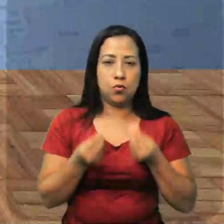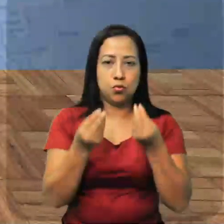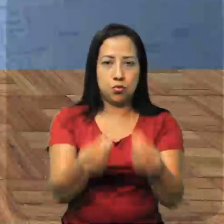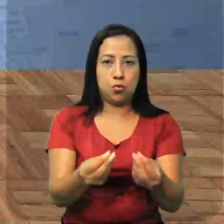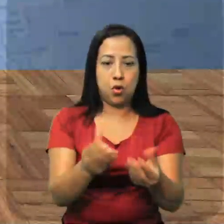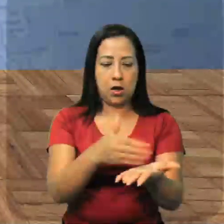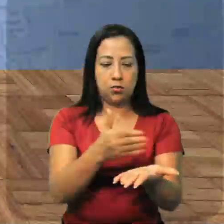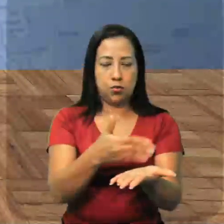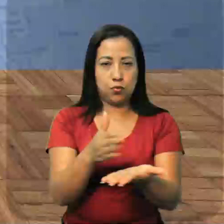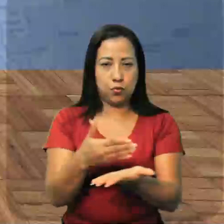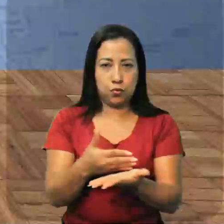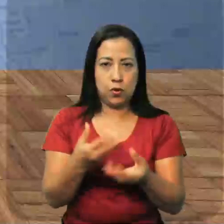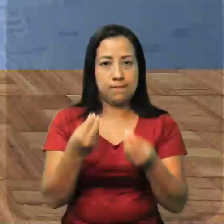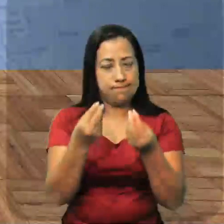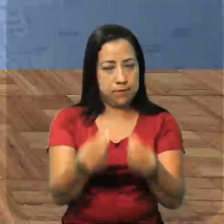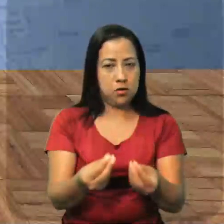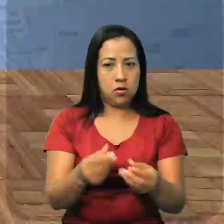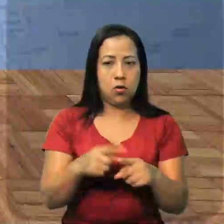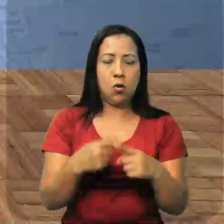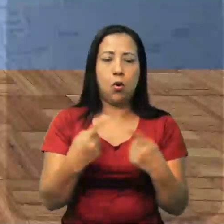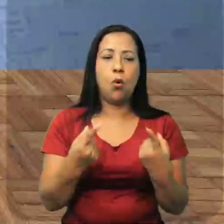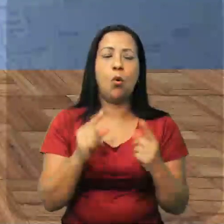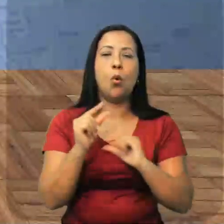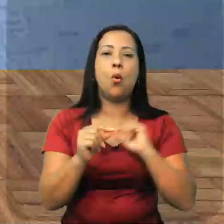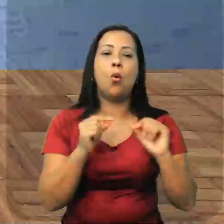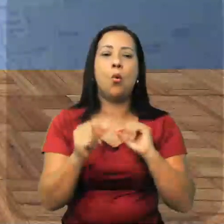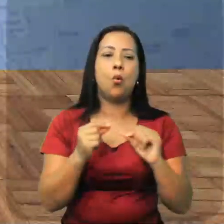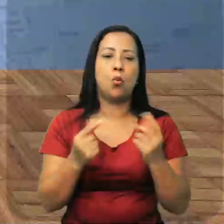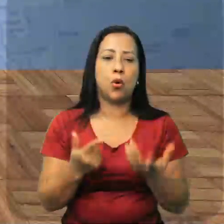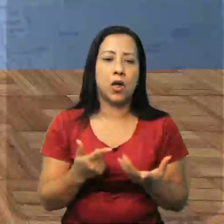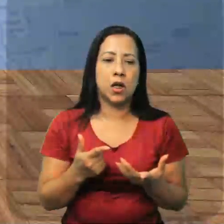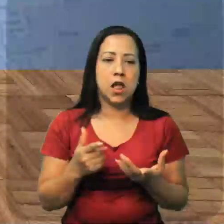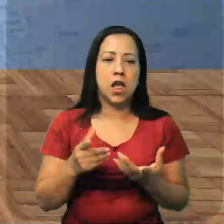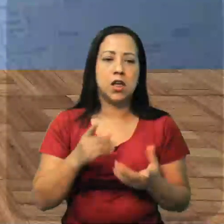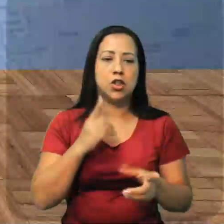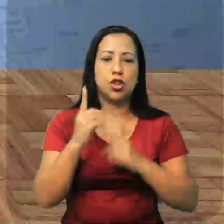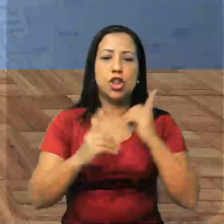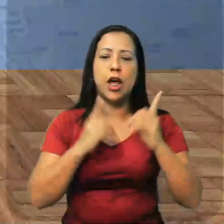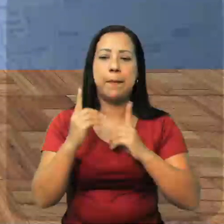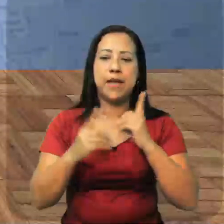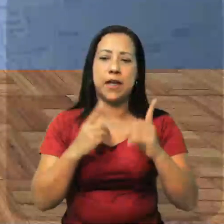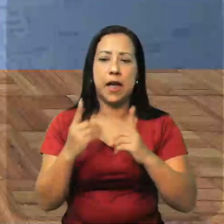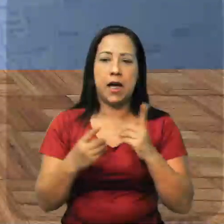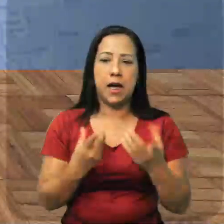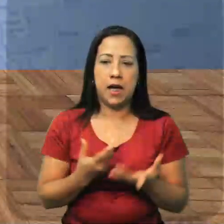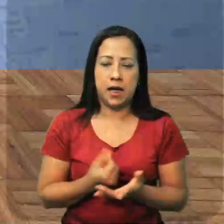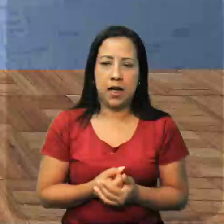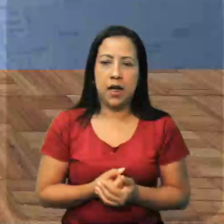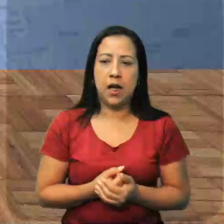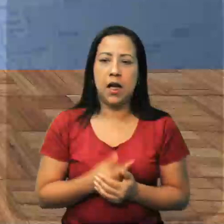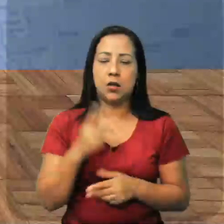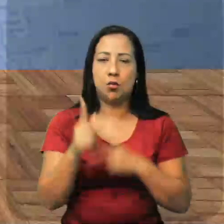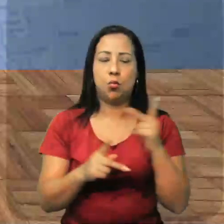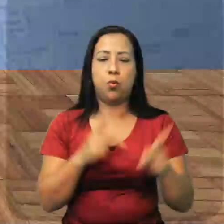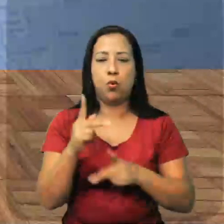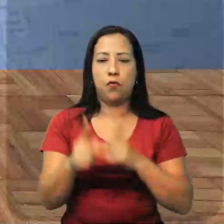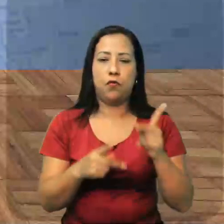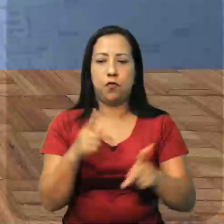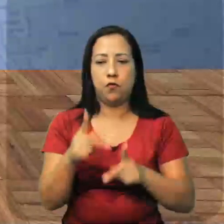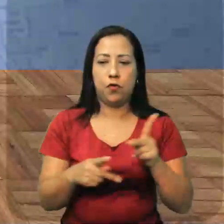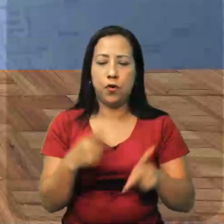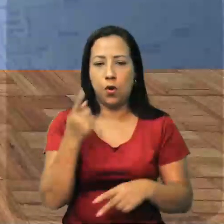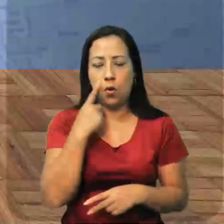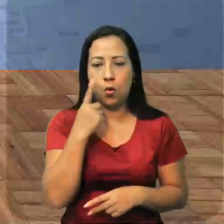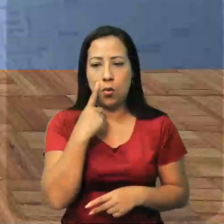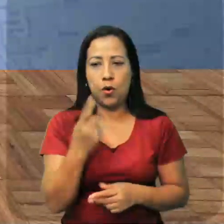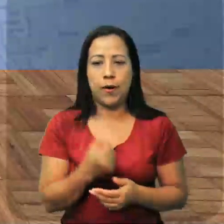pegar também o Revisa Enem. O que é essas dinâmicas populacionais? Vejam bem, venham comigo aqui.